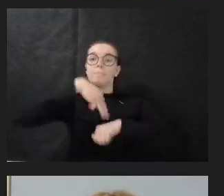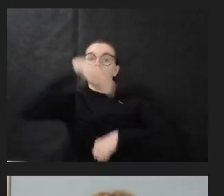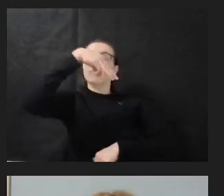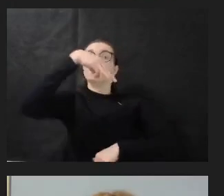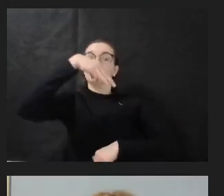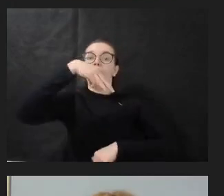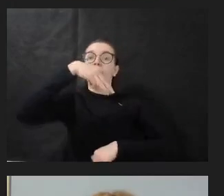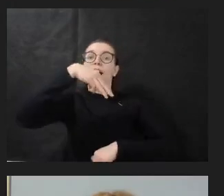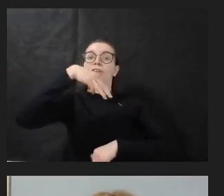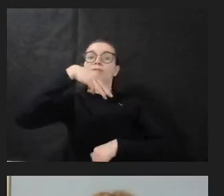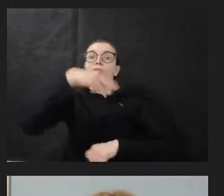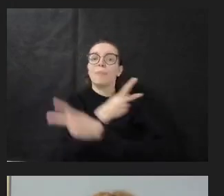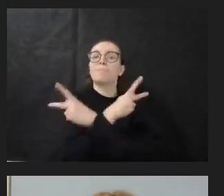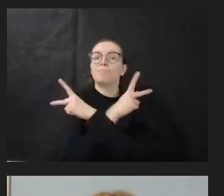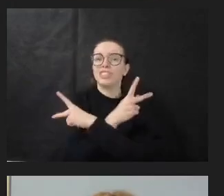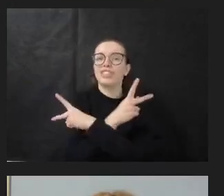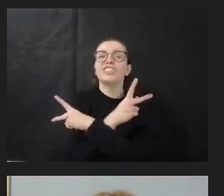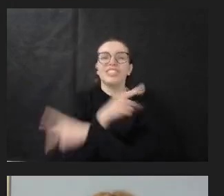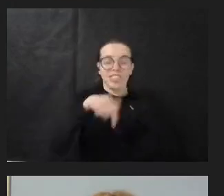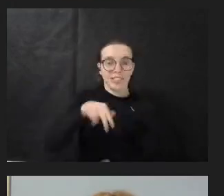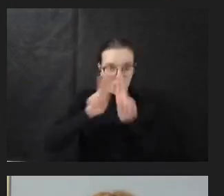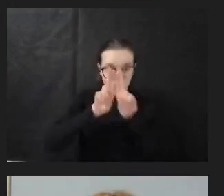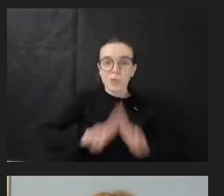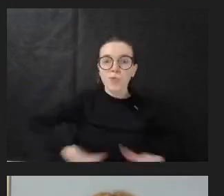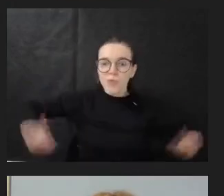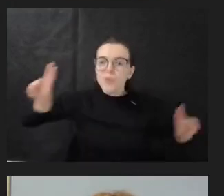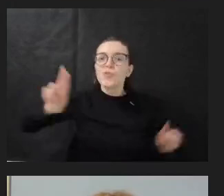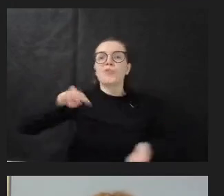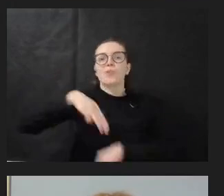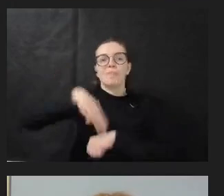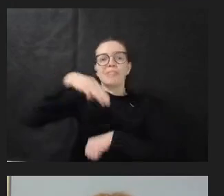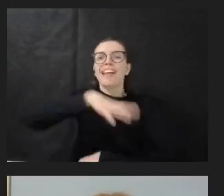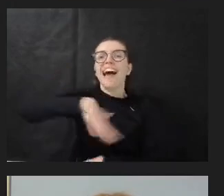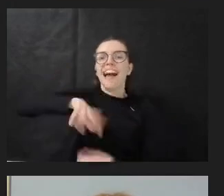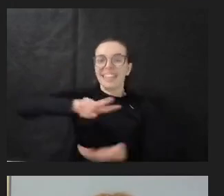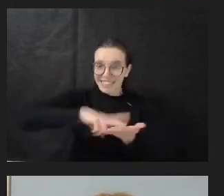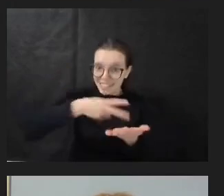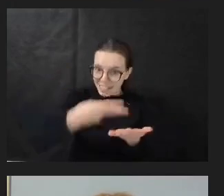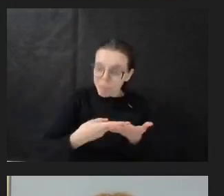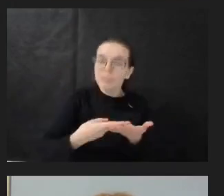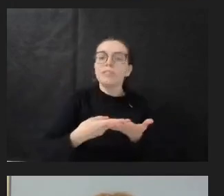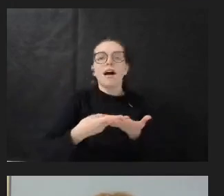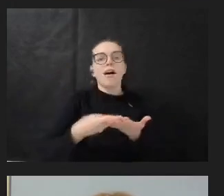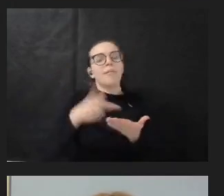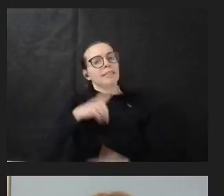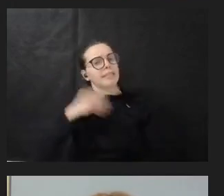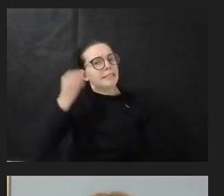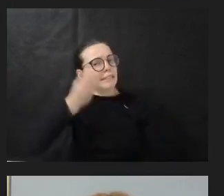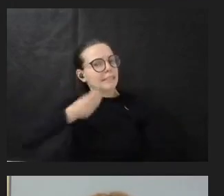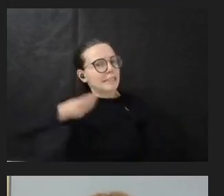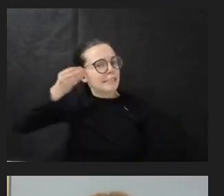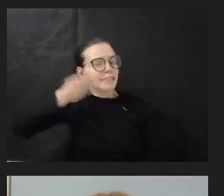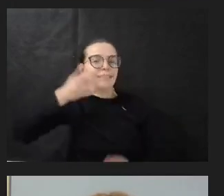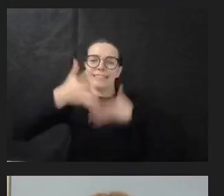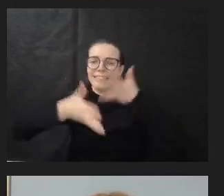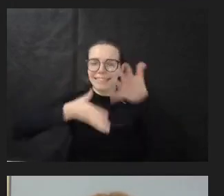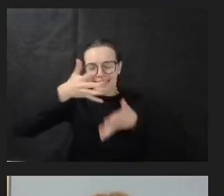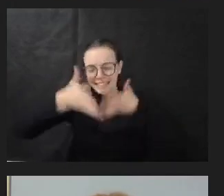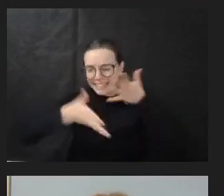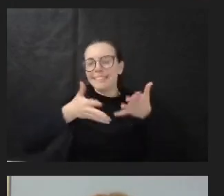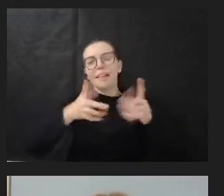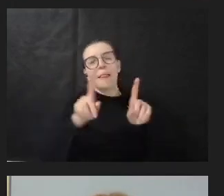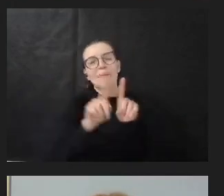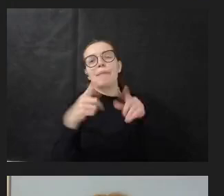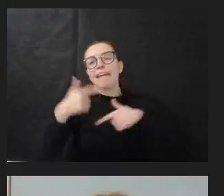da tradução, já tem uma grande experiência com línguas de sinais, e ela também é fisioterapeuta. Isso, as